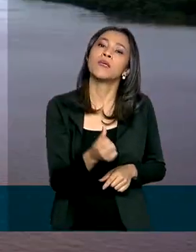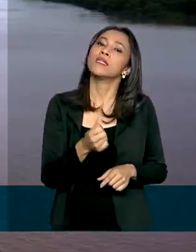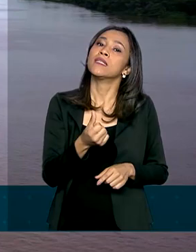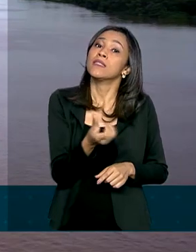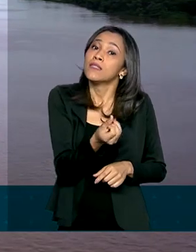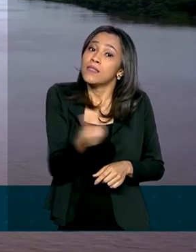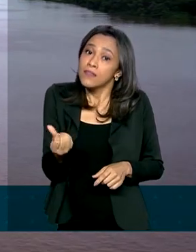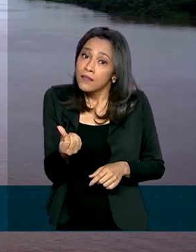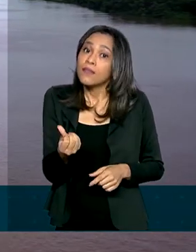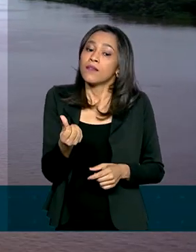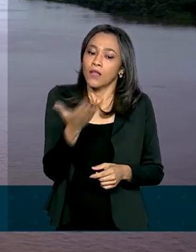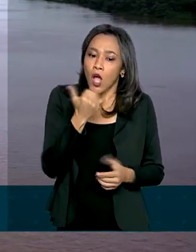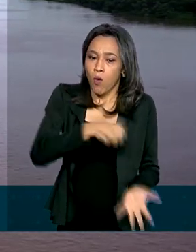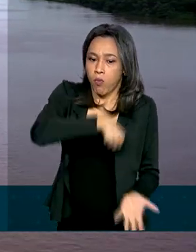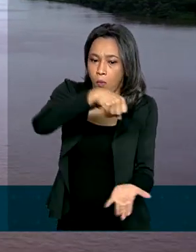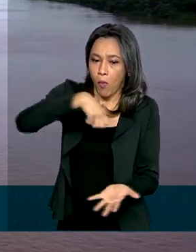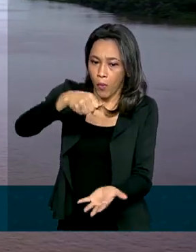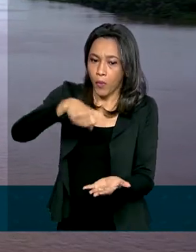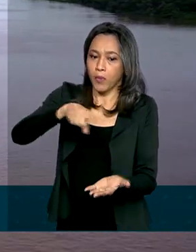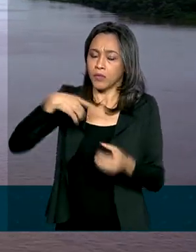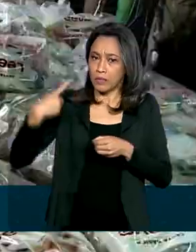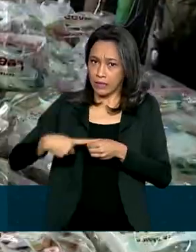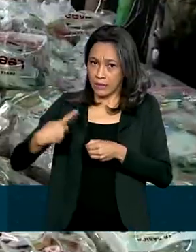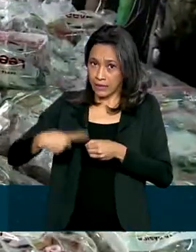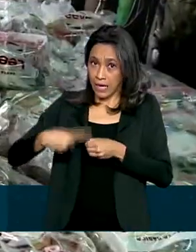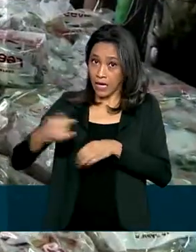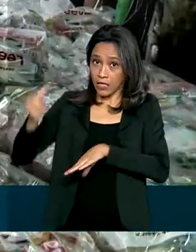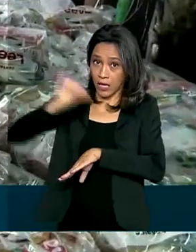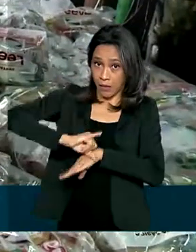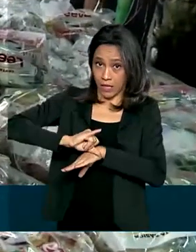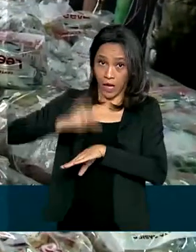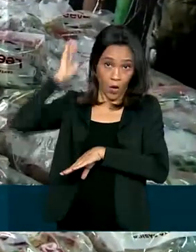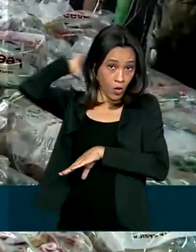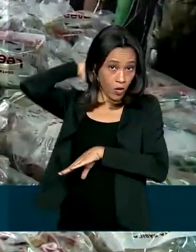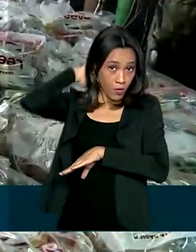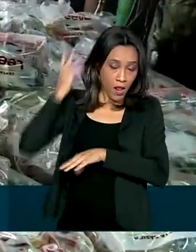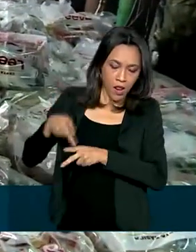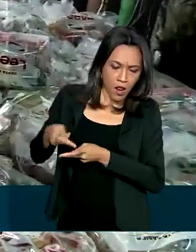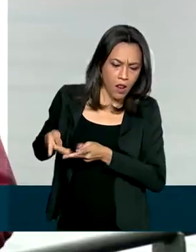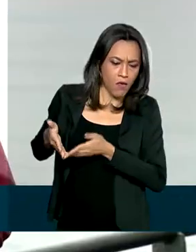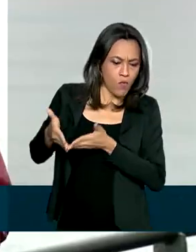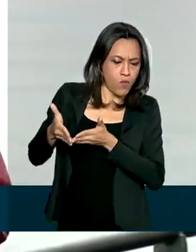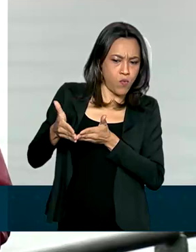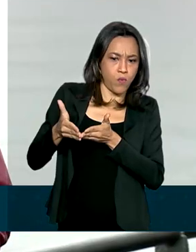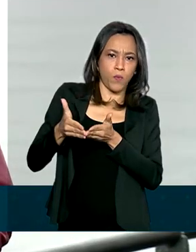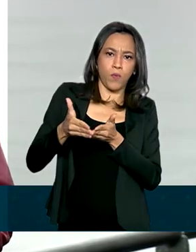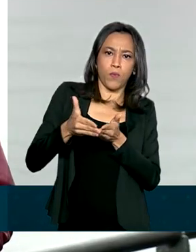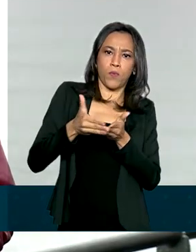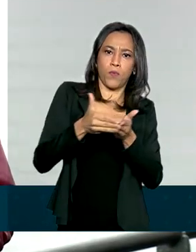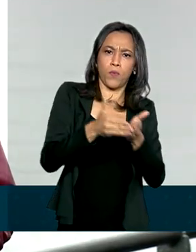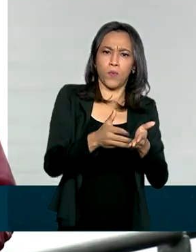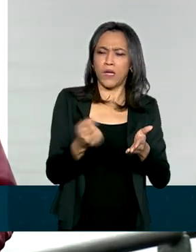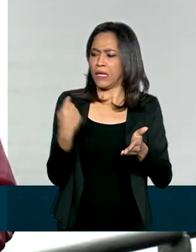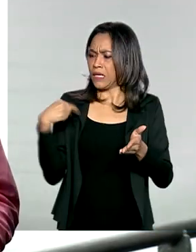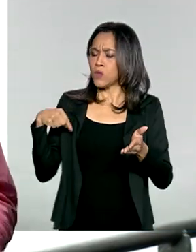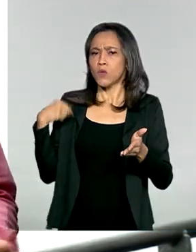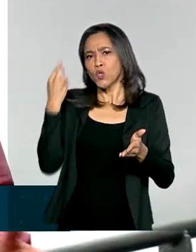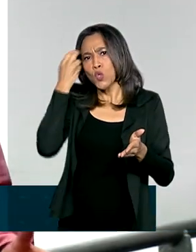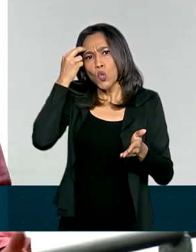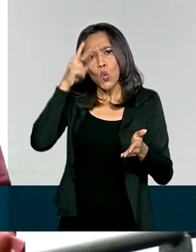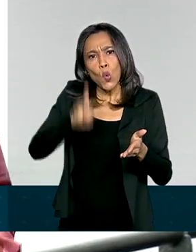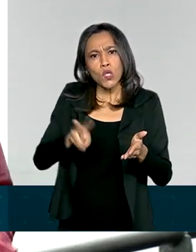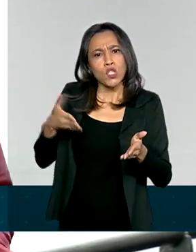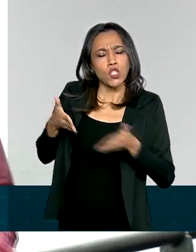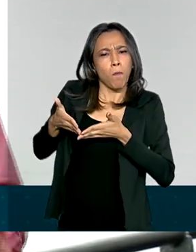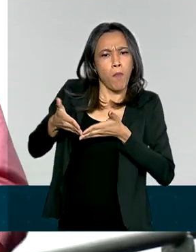partiu da base naval de Valdecães, em Belém, carregando a carga tão preciosa. Desde que saímos de Belém, foram dois